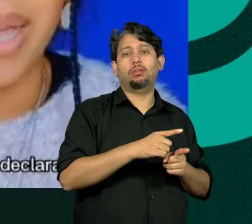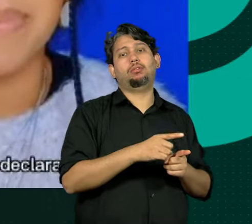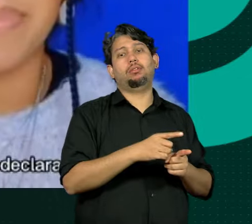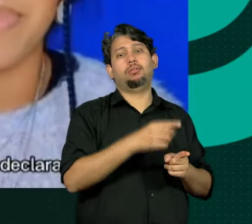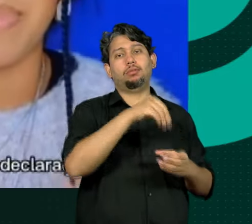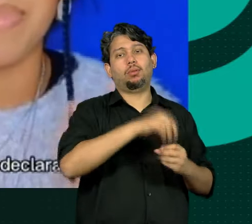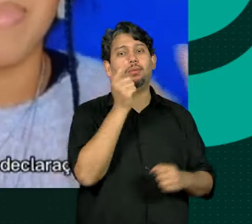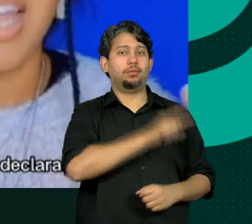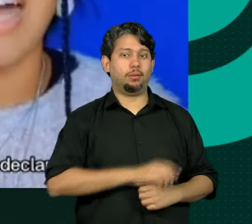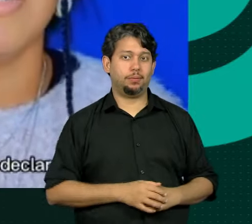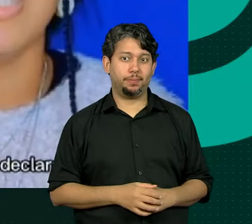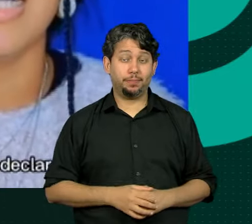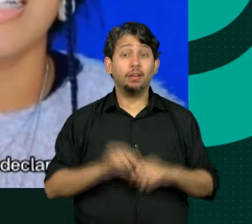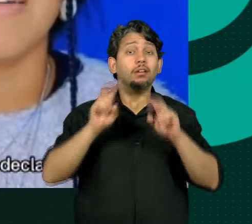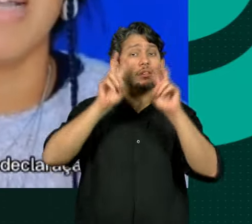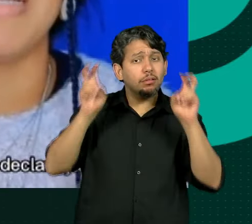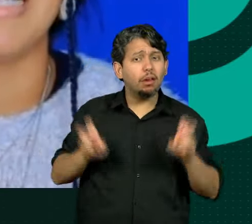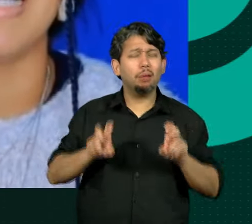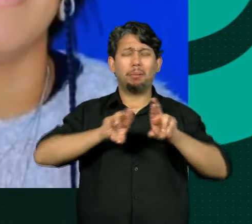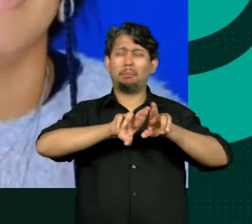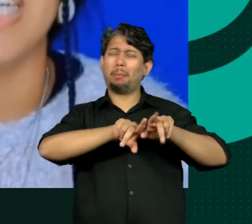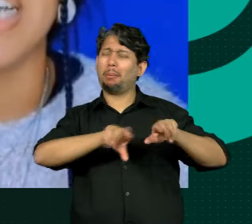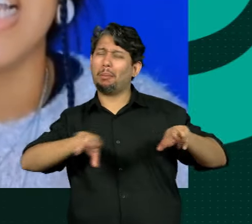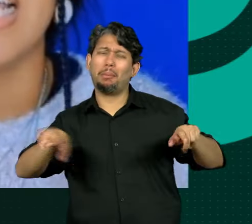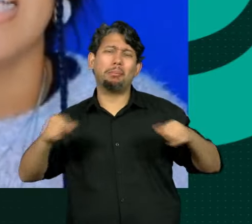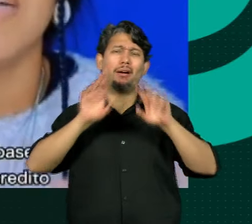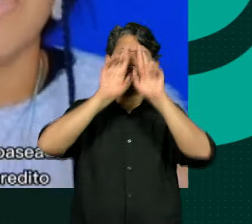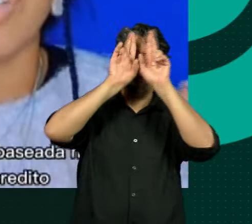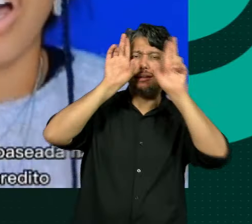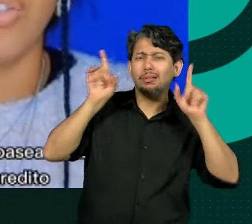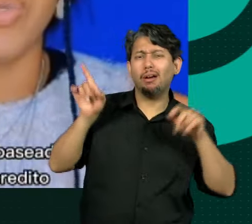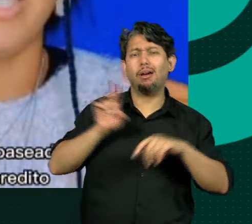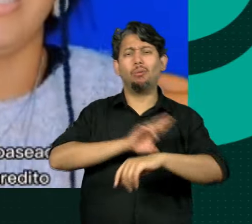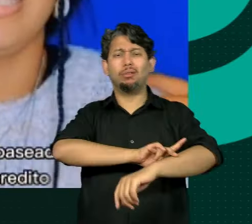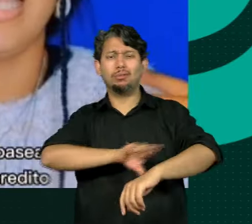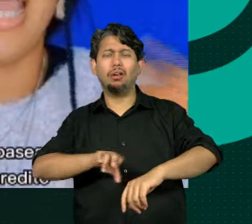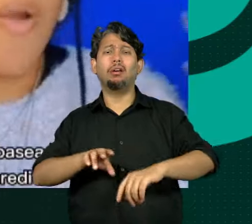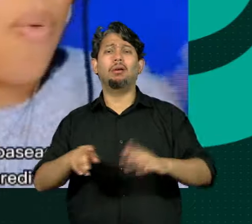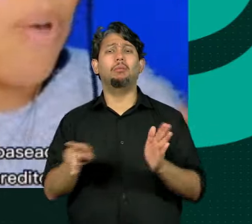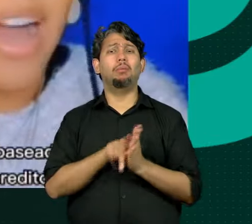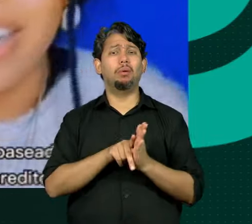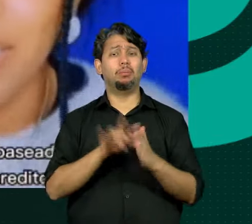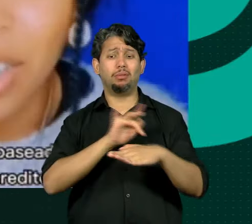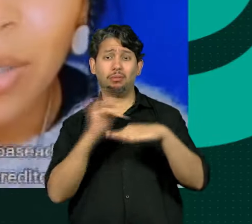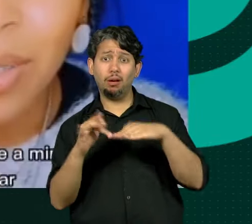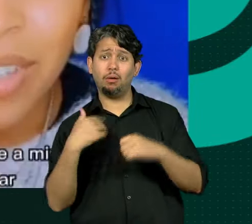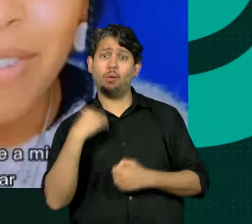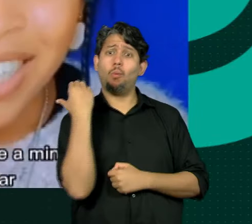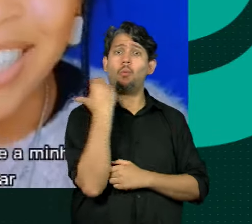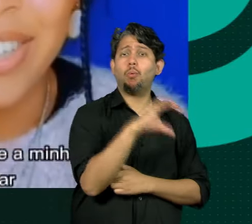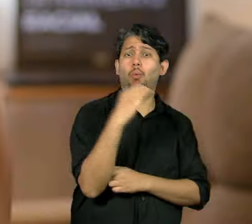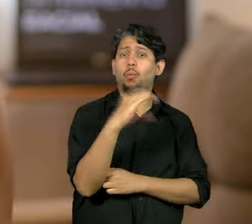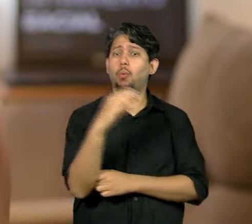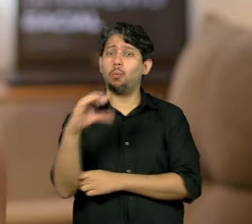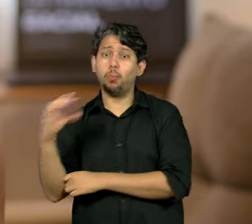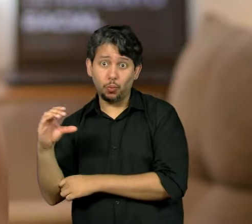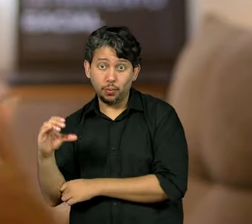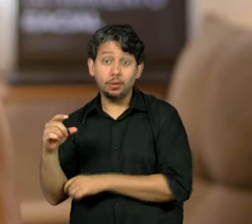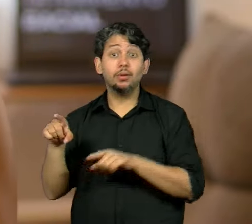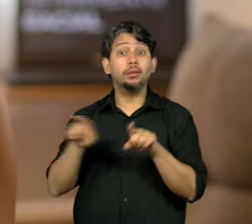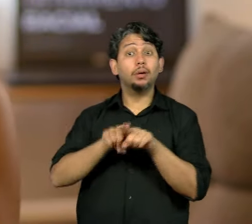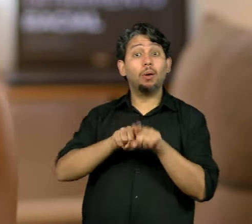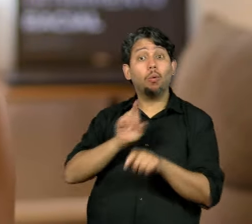muito sobre essas temáticas, raciais nas redes sociais. E busco também, por meio das empresas, falar